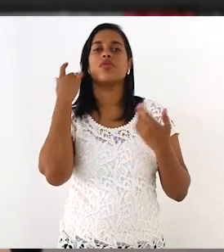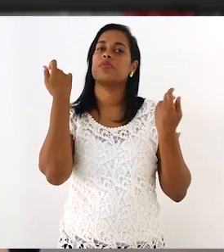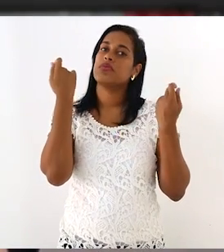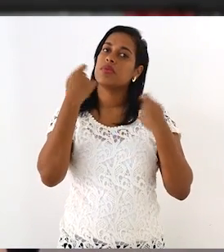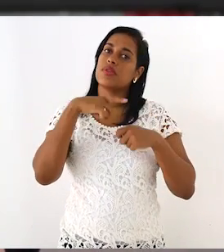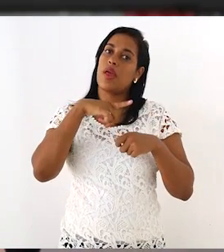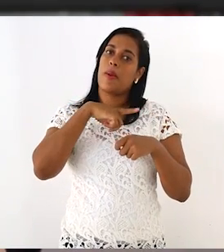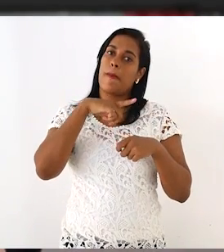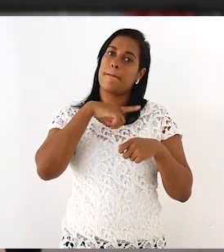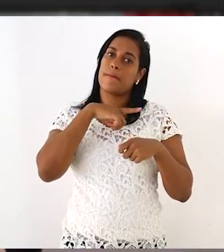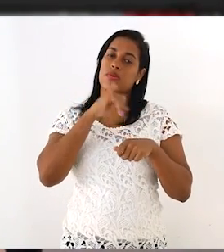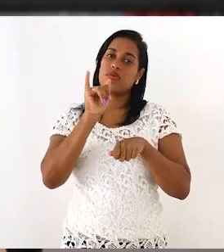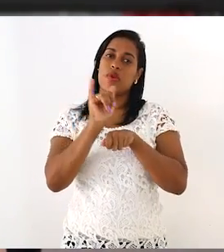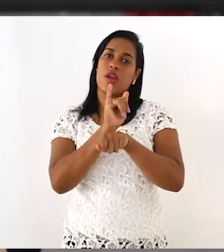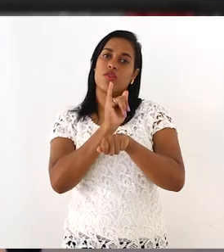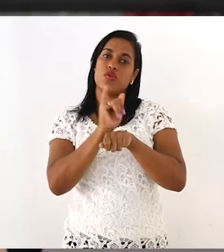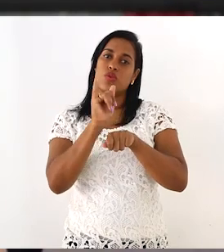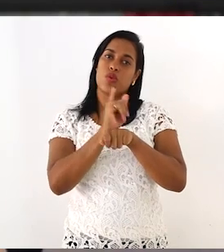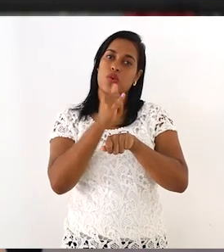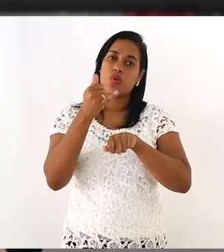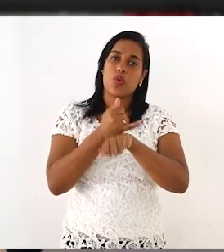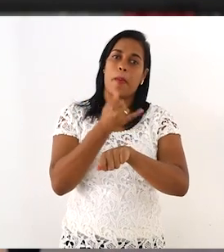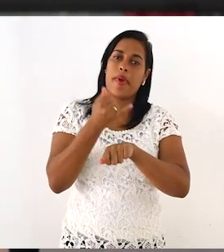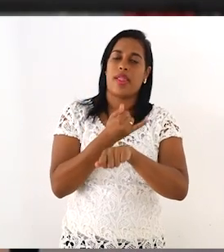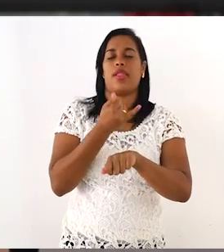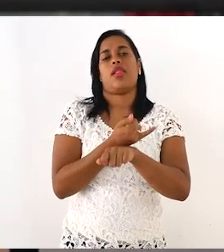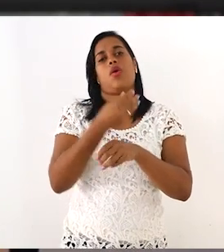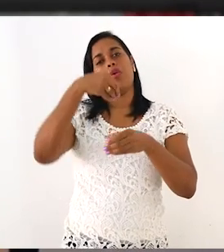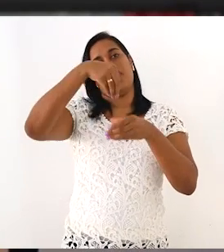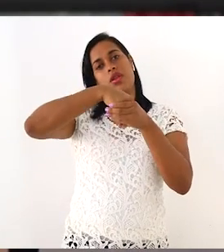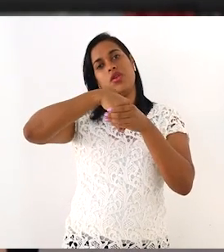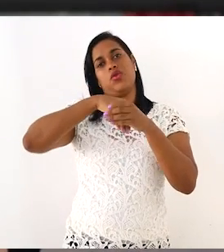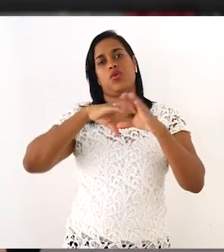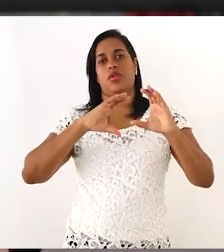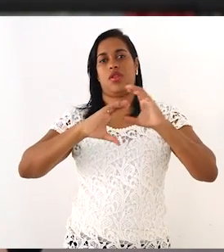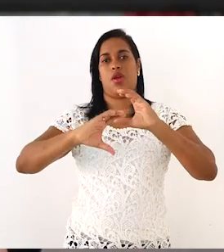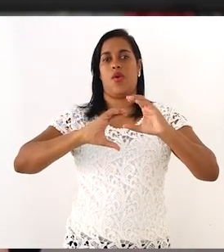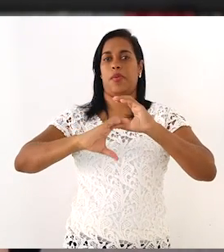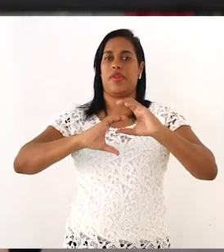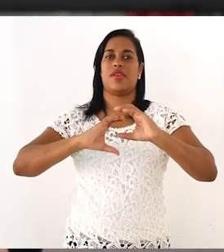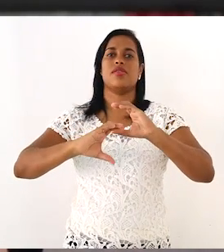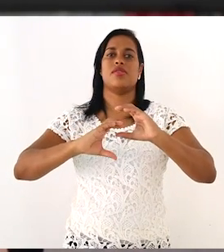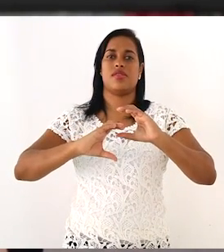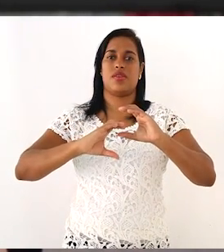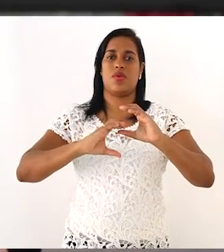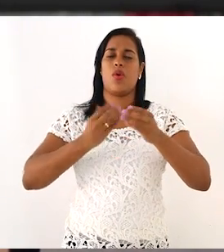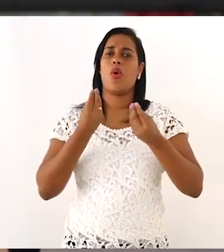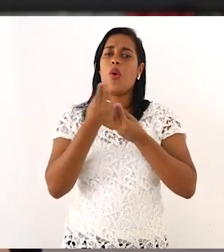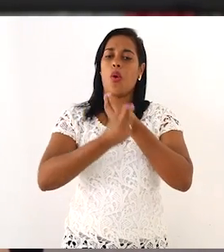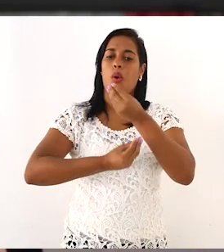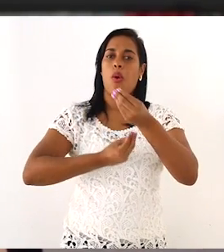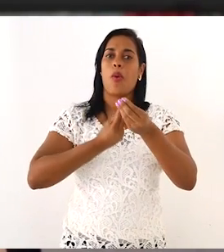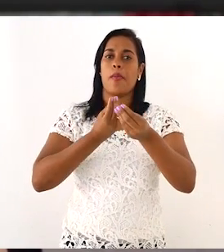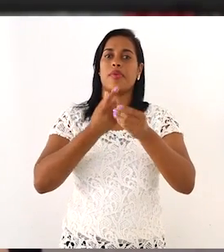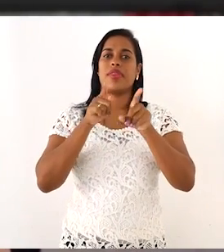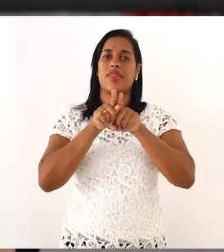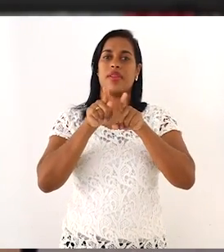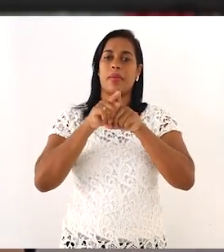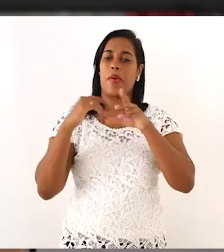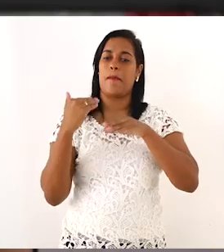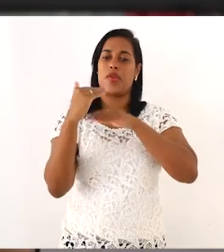função instrumental para a comunicação. O processo comunicacional